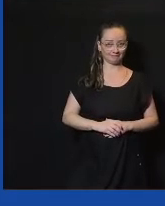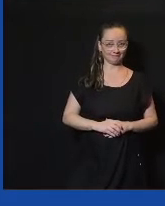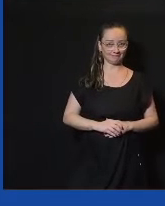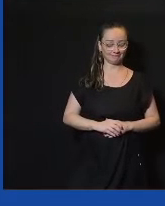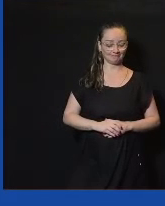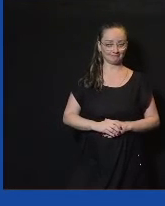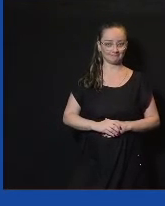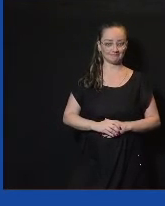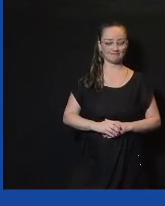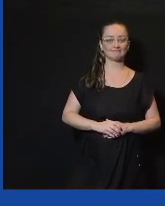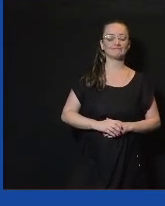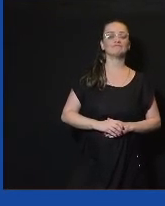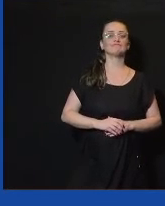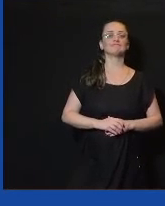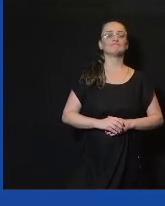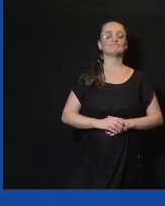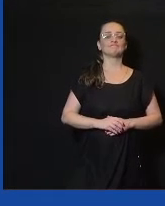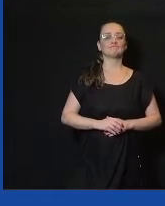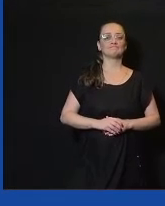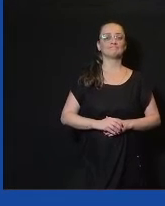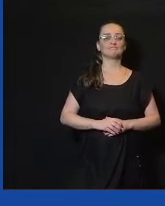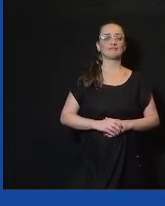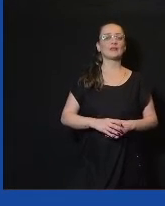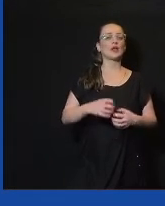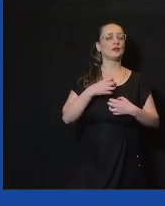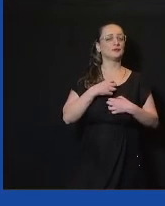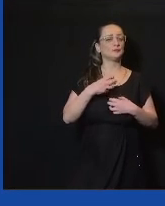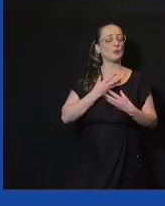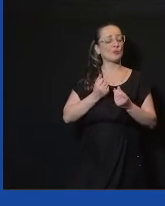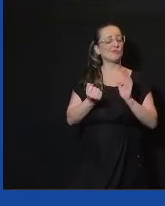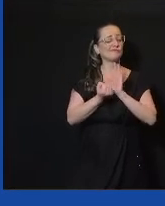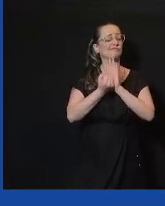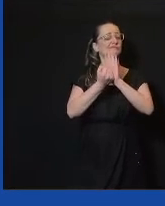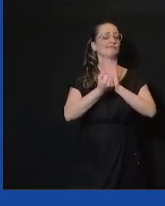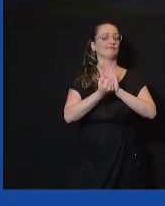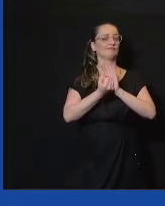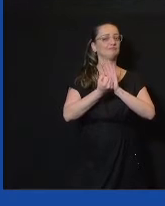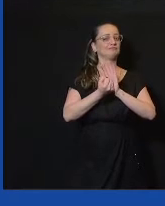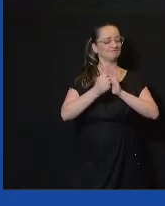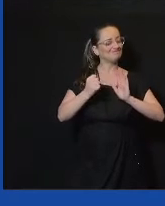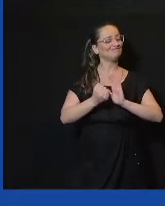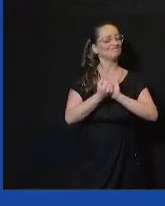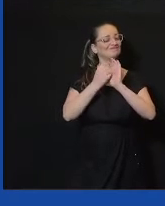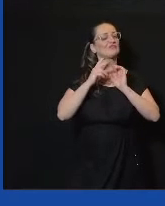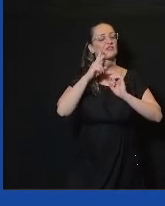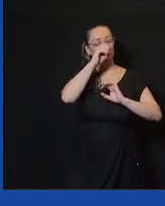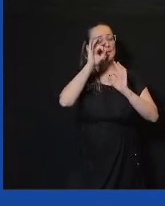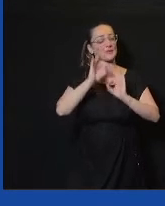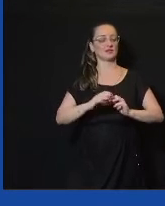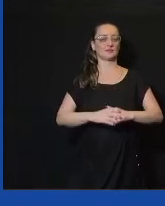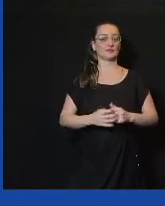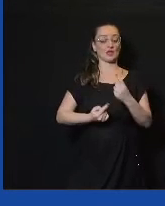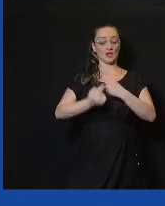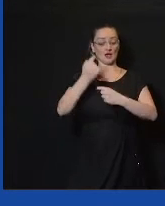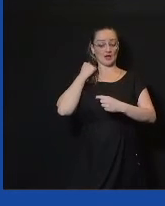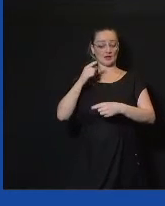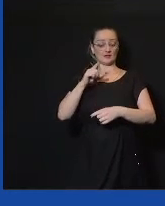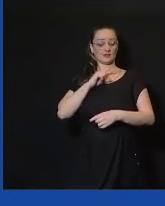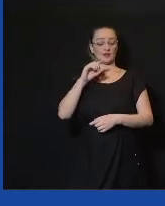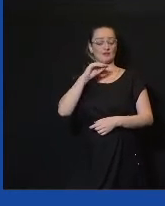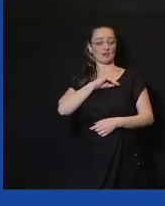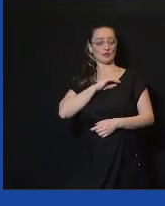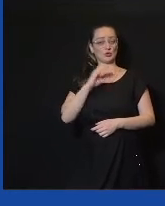de uma forma muito emblemática. antes do auxílio emergencial começar a